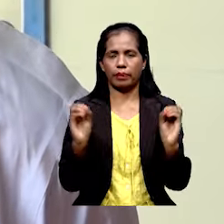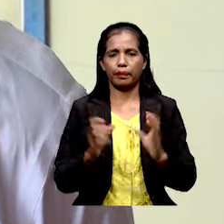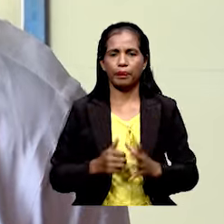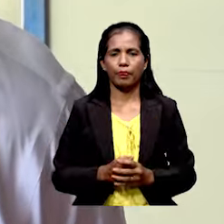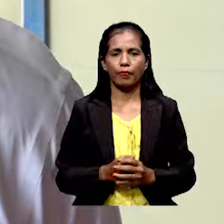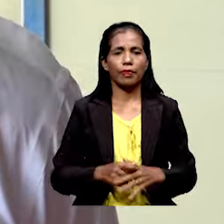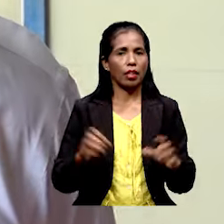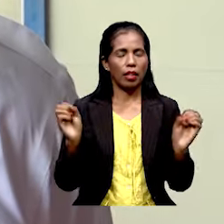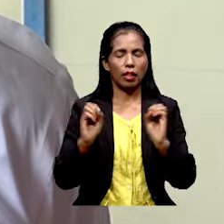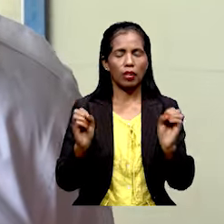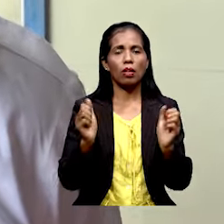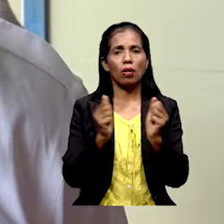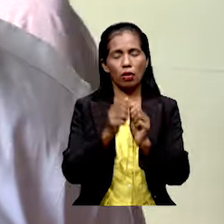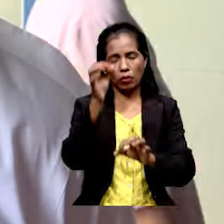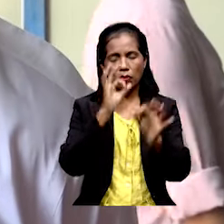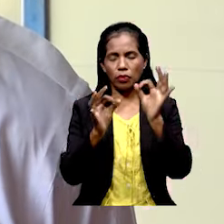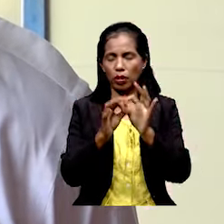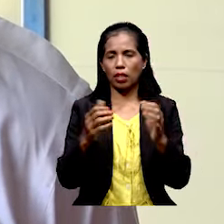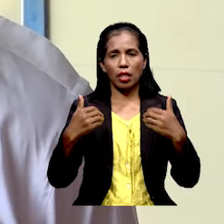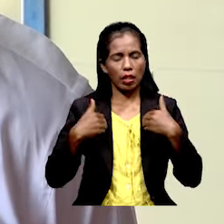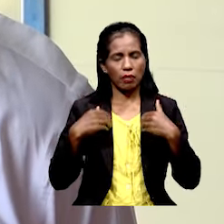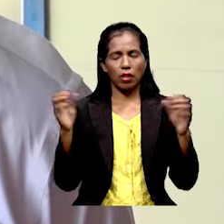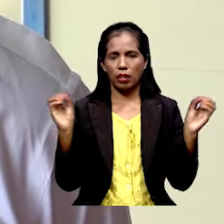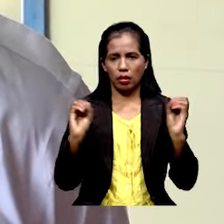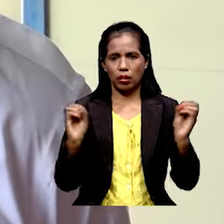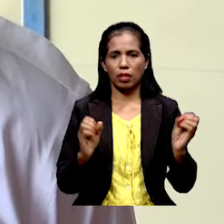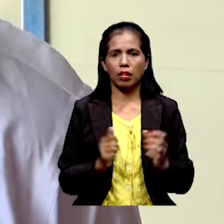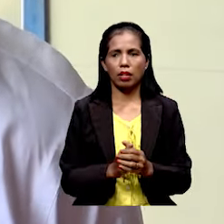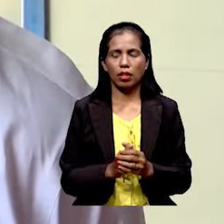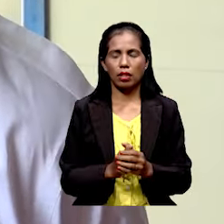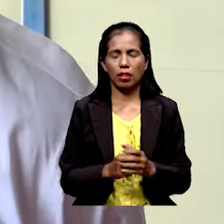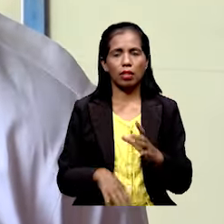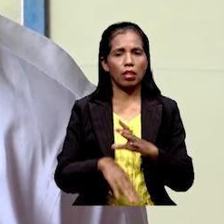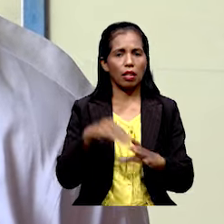La ia va tira ho confianza ia ka la ia. Sau ne ve sai sai sai